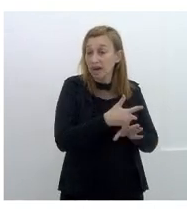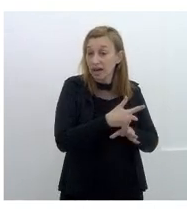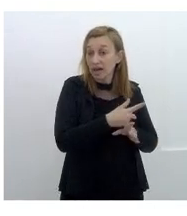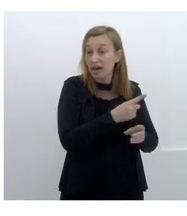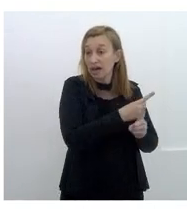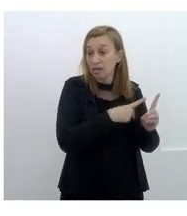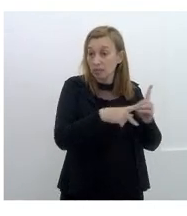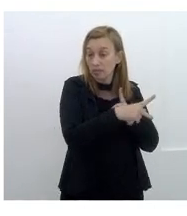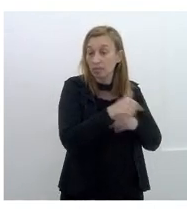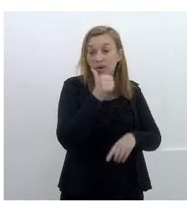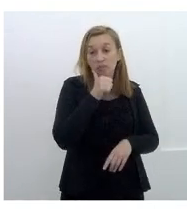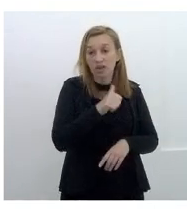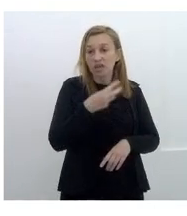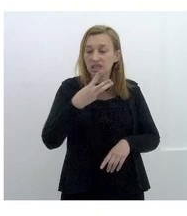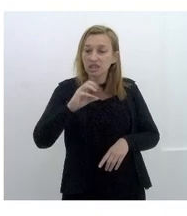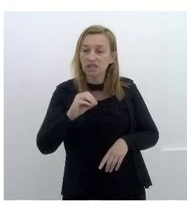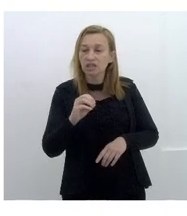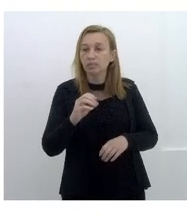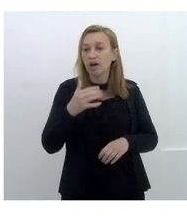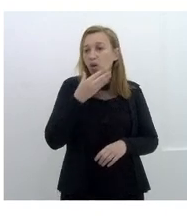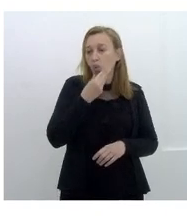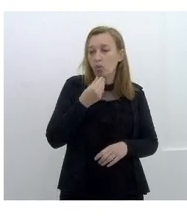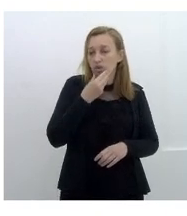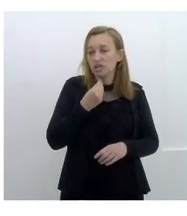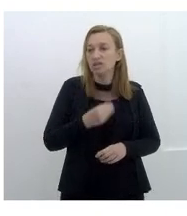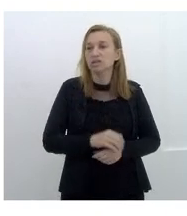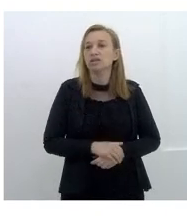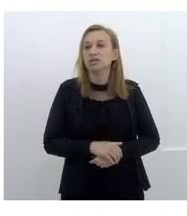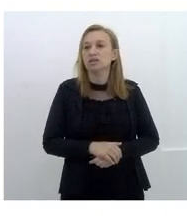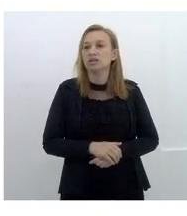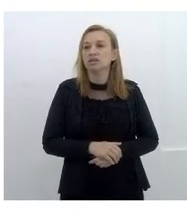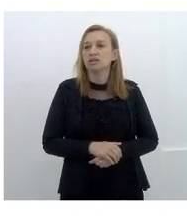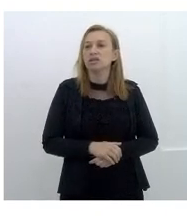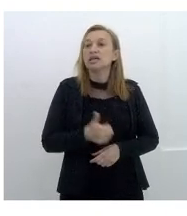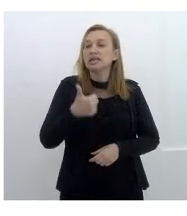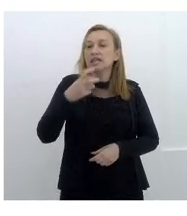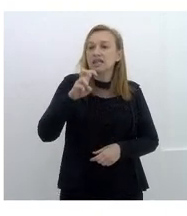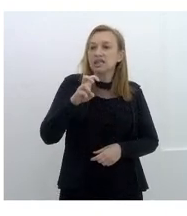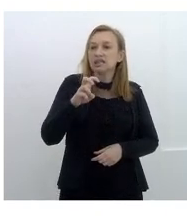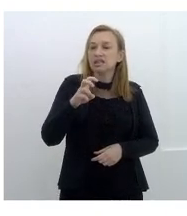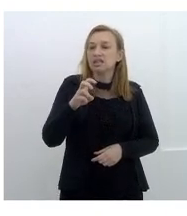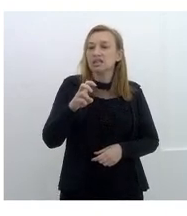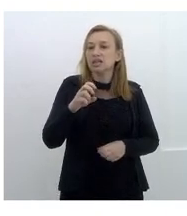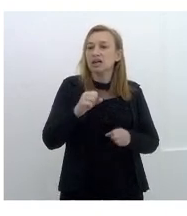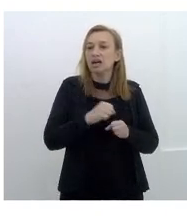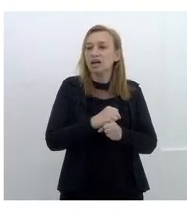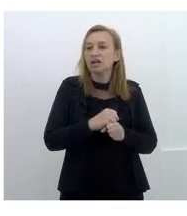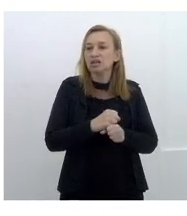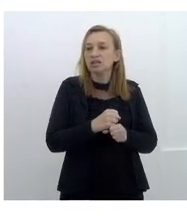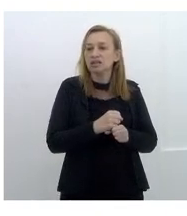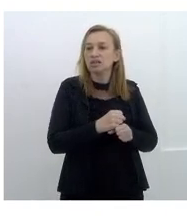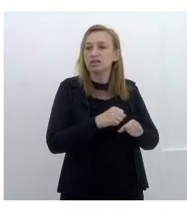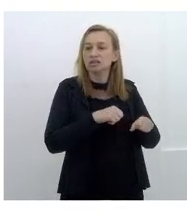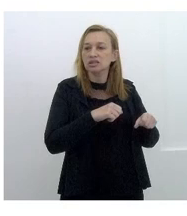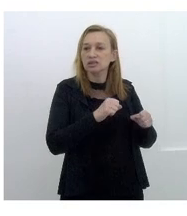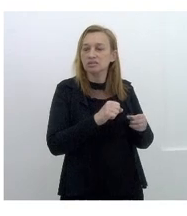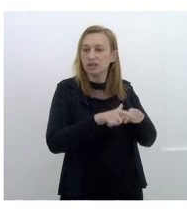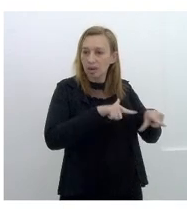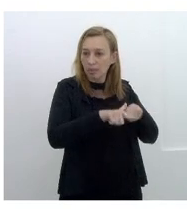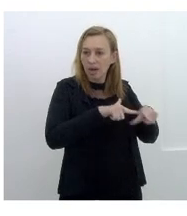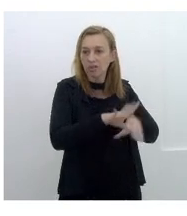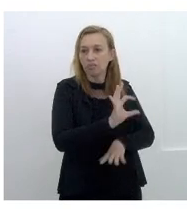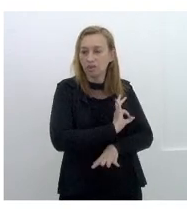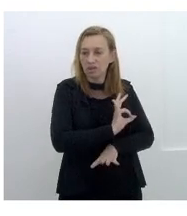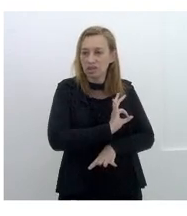para mulheres 30 anos para homens e 15 anos na atividade estritamente policiais